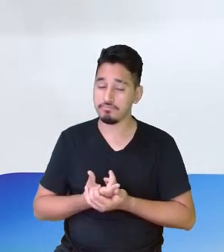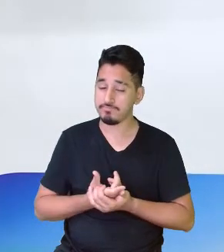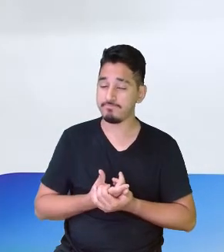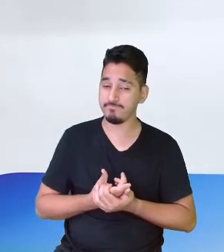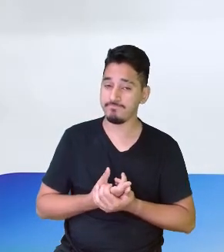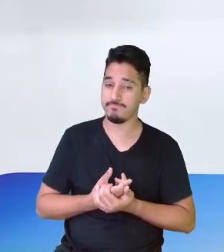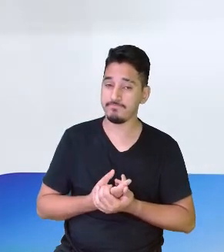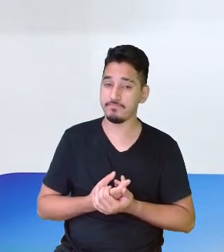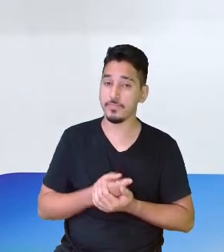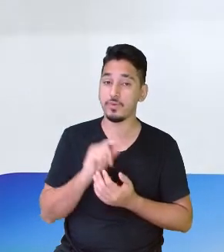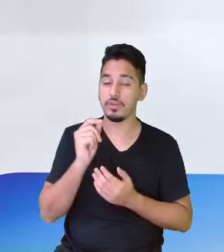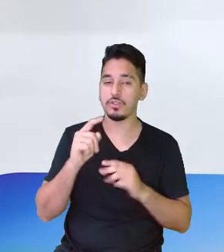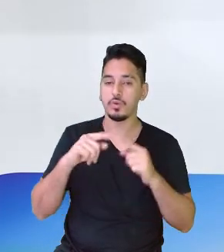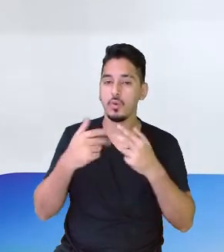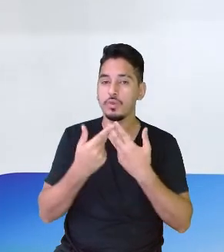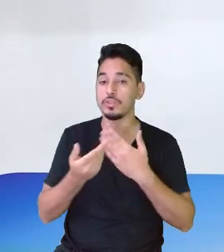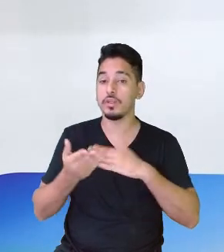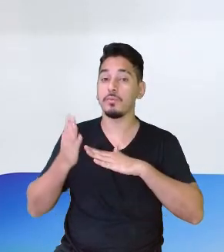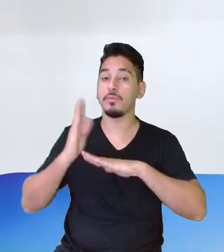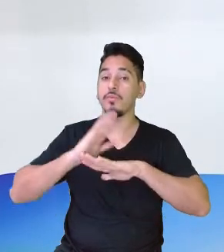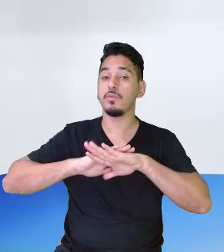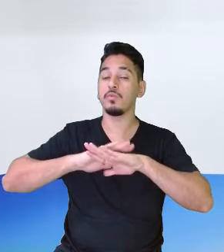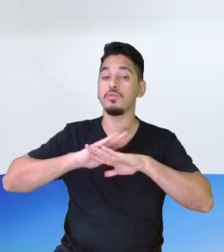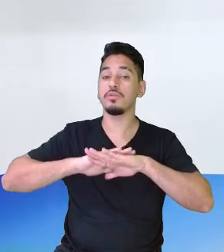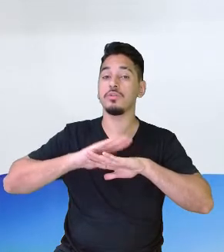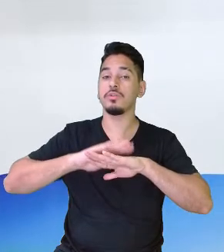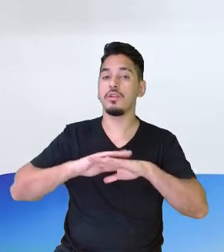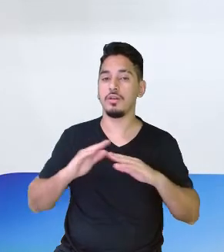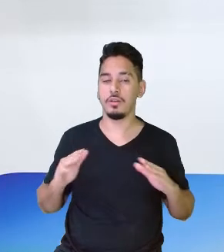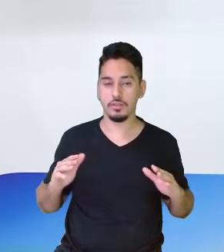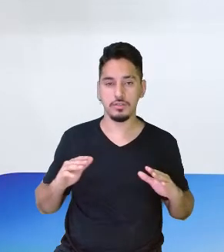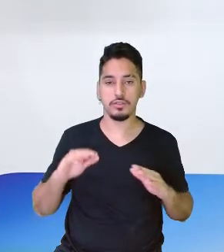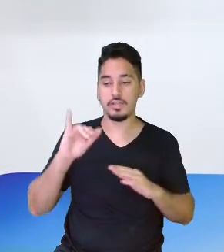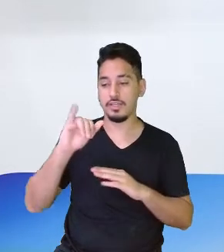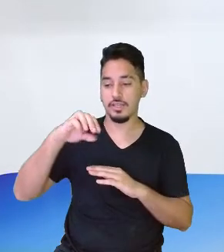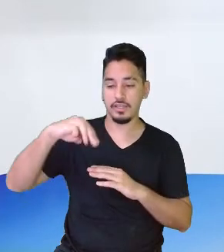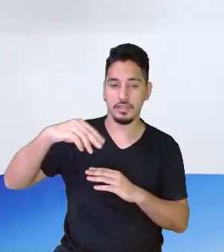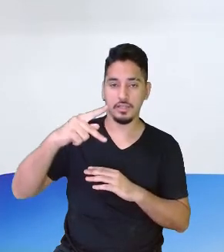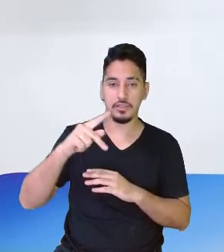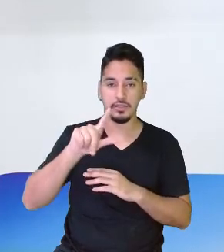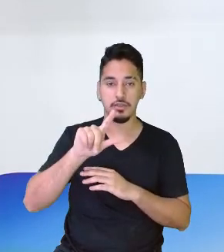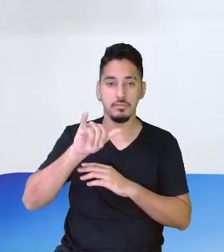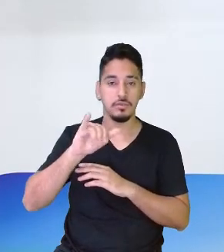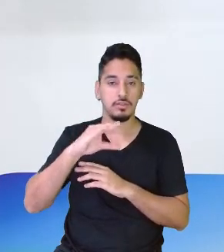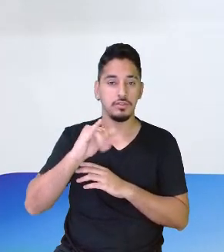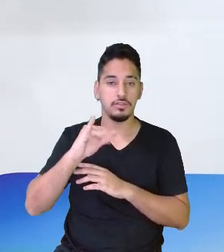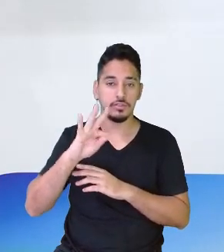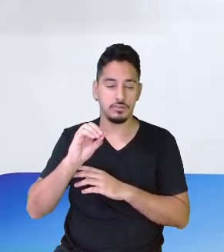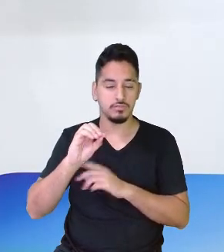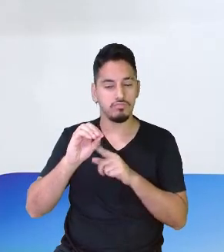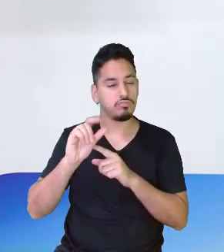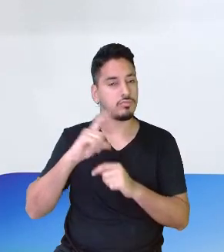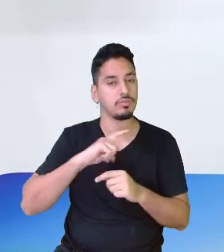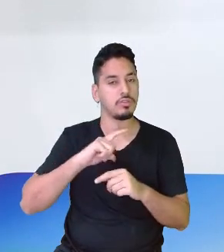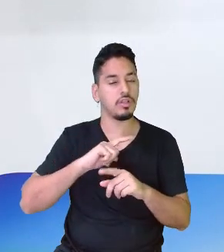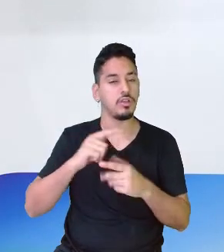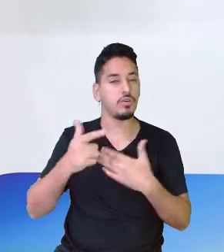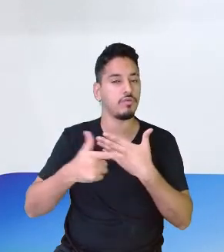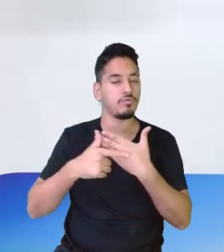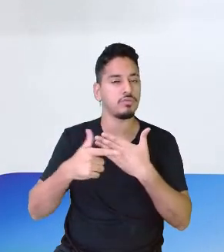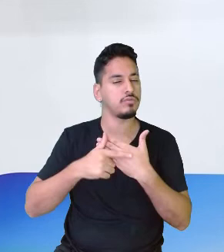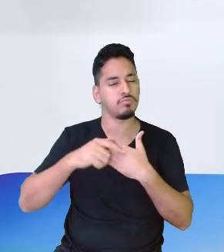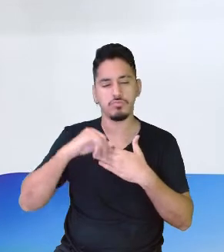todos sinais que estão implícitos. Subentendido. O implícito, ele tem um papel tão importante quanto o